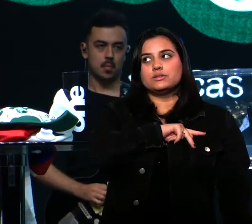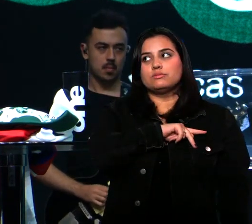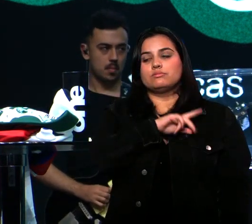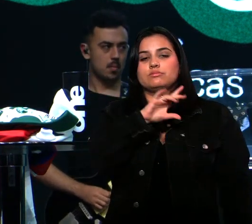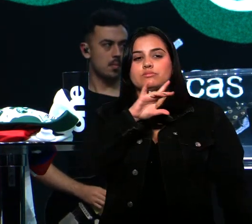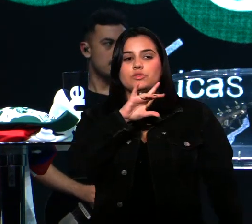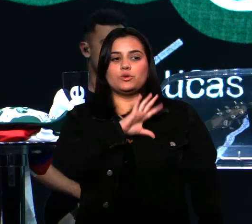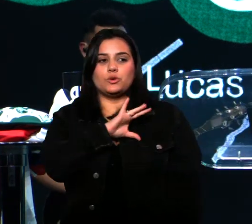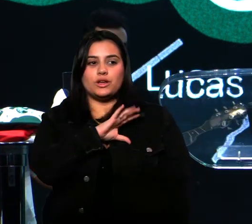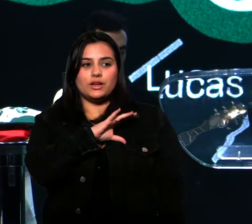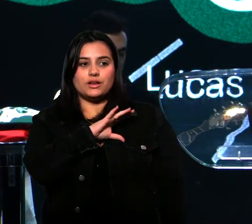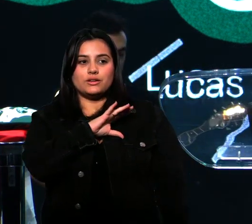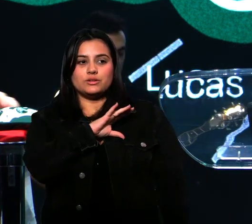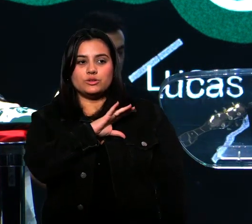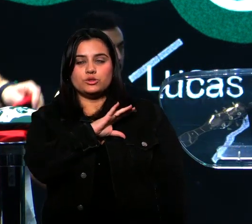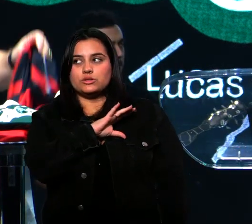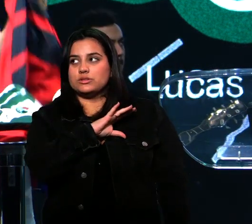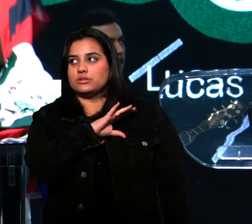corintiano.